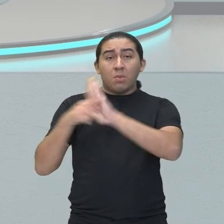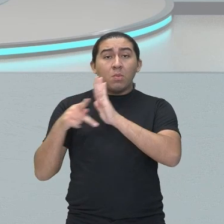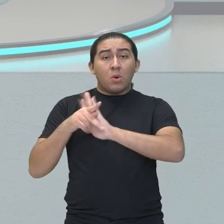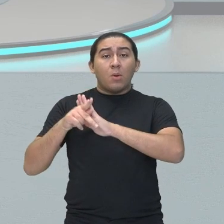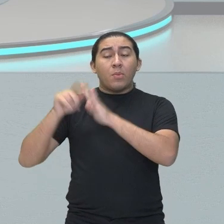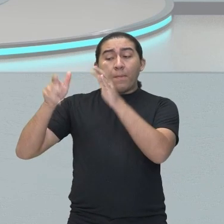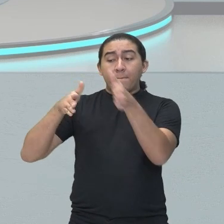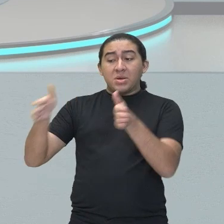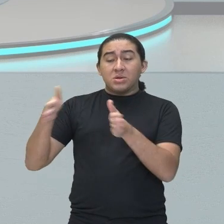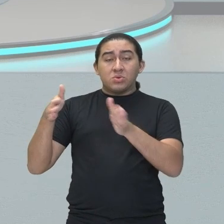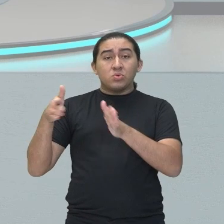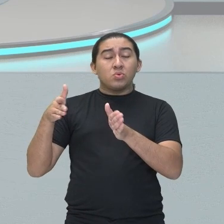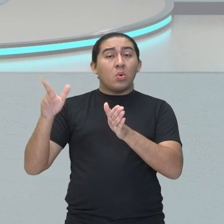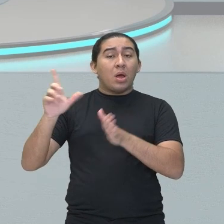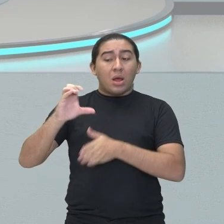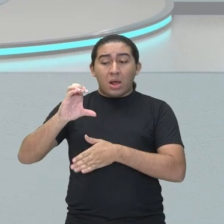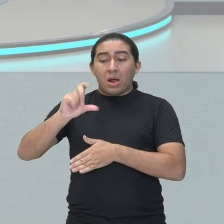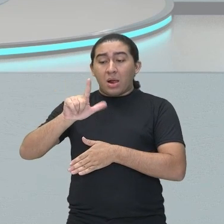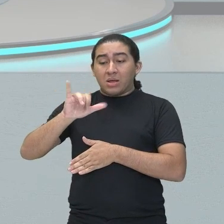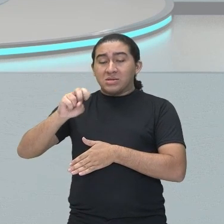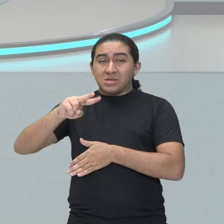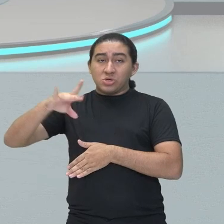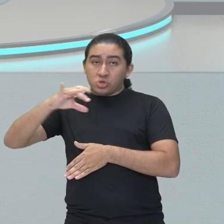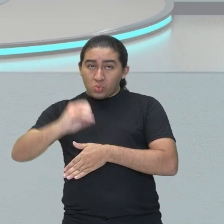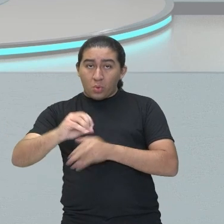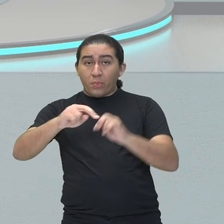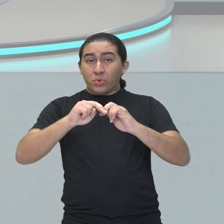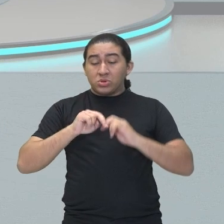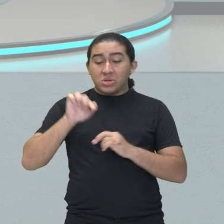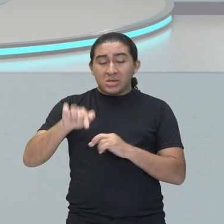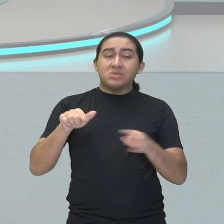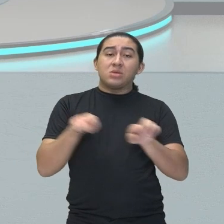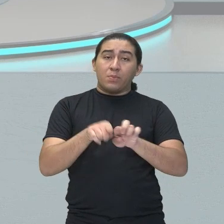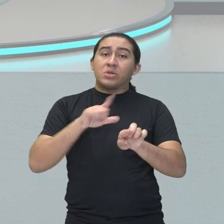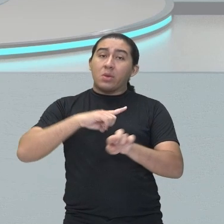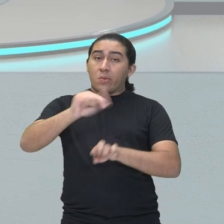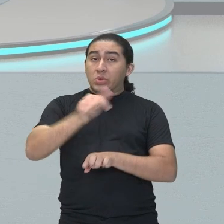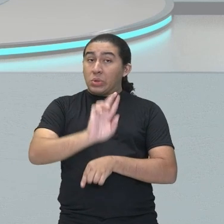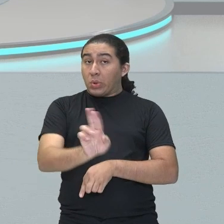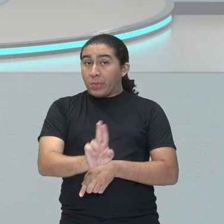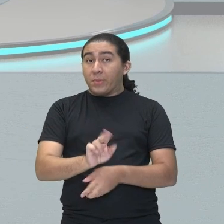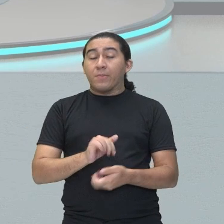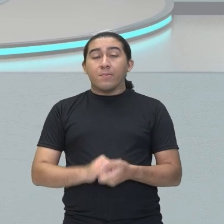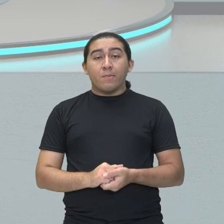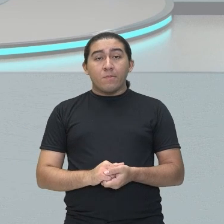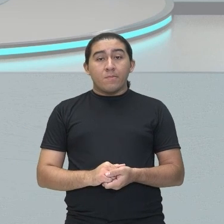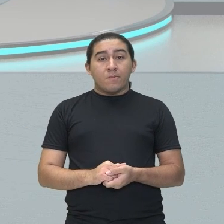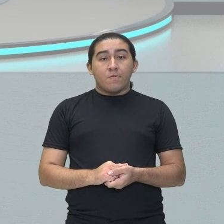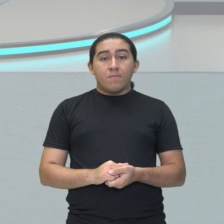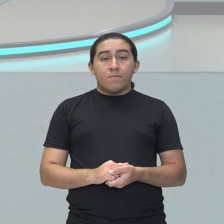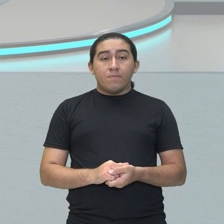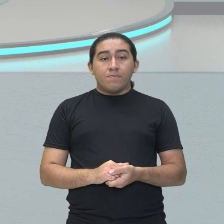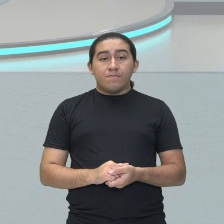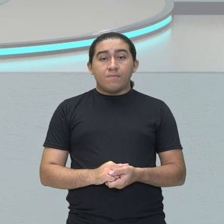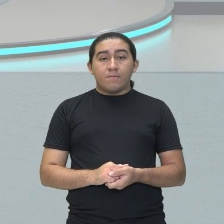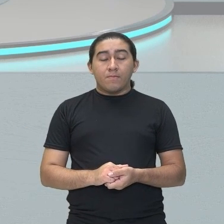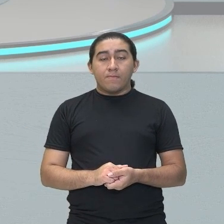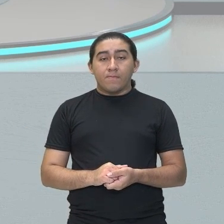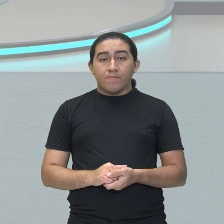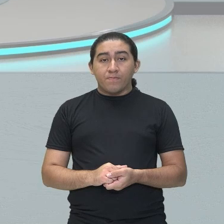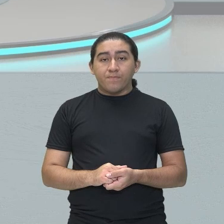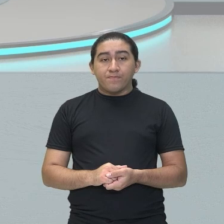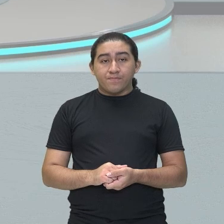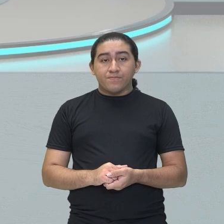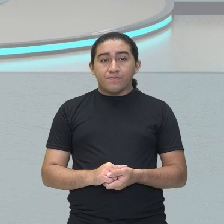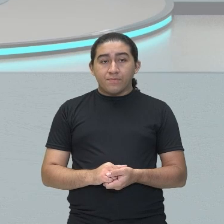do período clássico, do classicismo. Por isso o arcadismo também é conhecido como neoclassicismo, né? O arcadismo